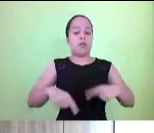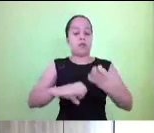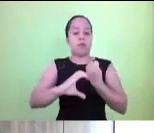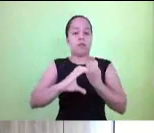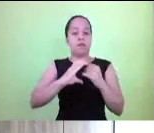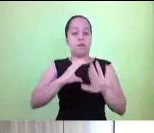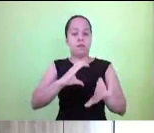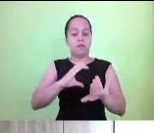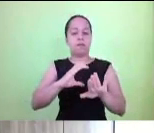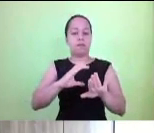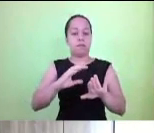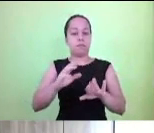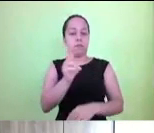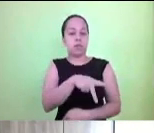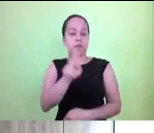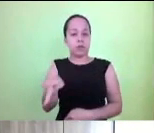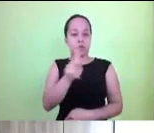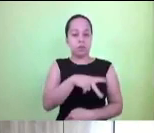Vamos gerar a lista.